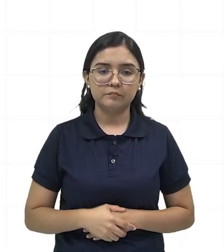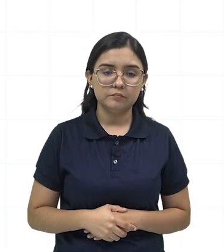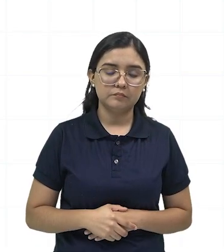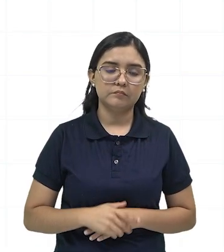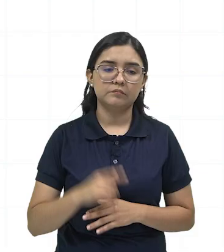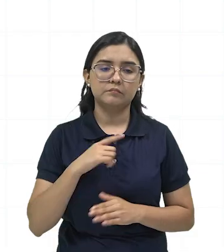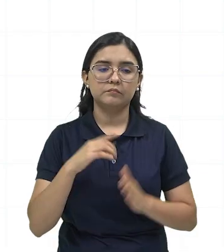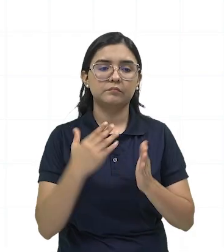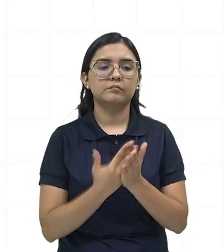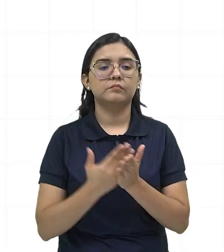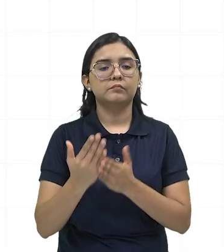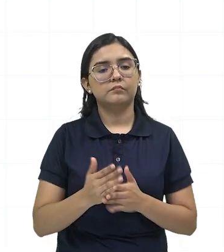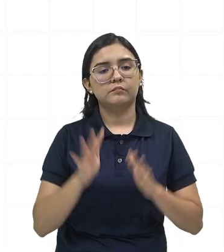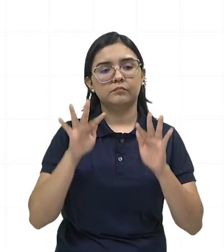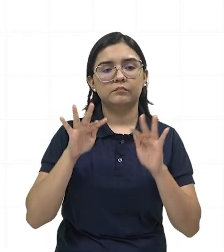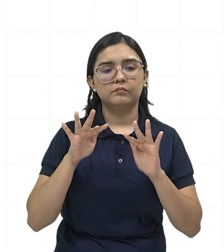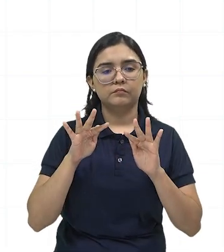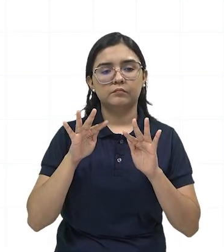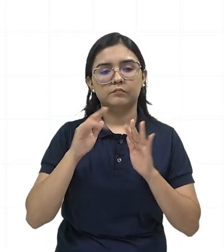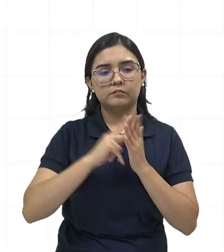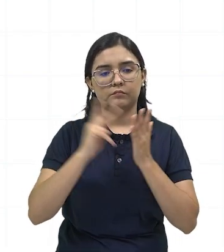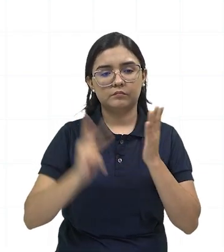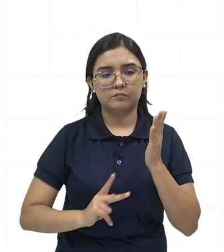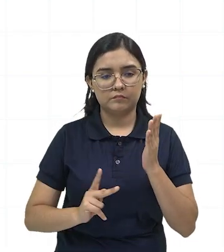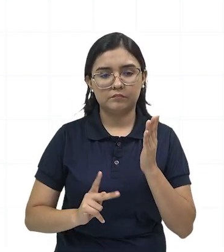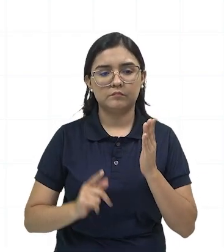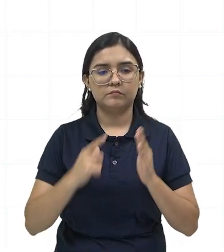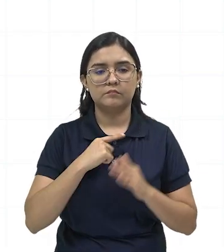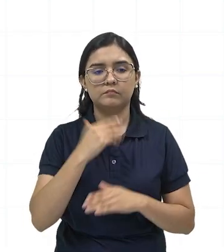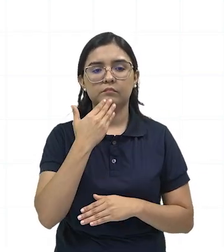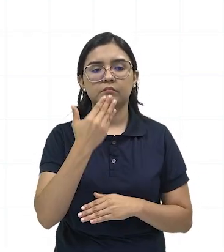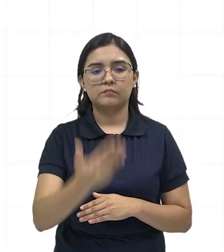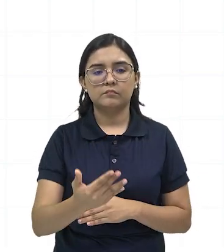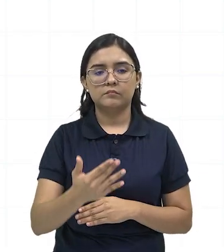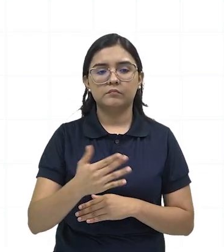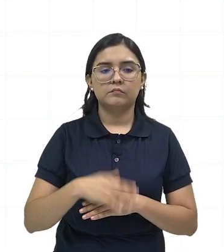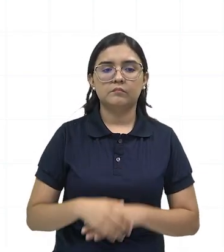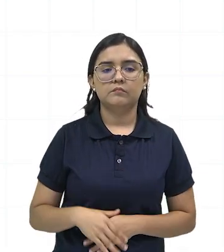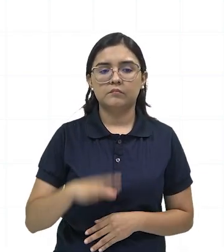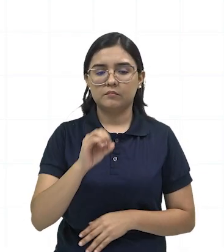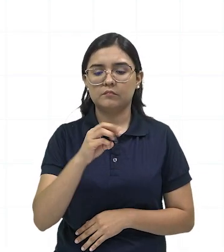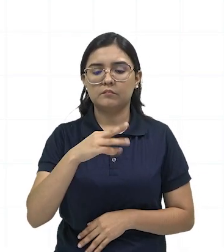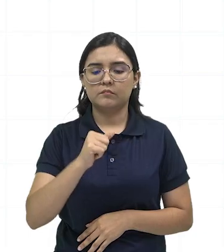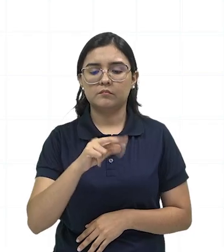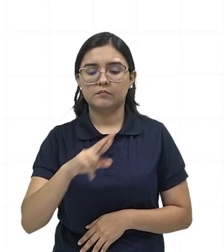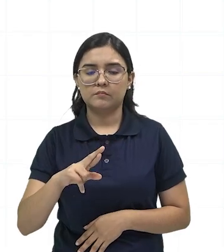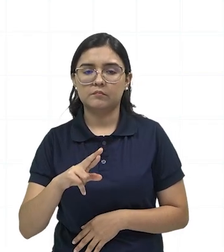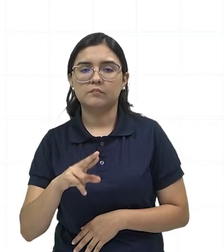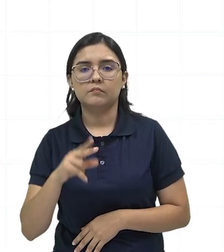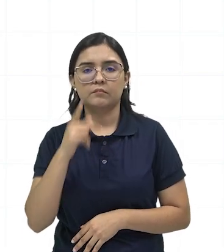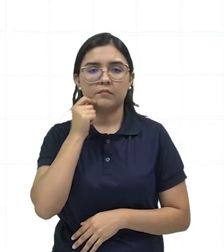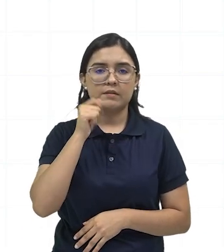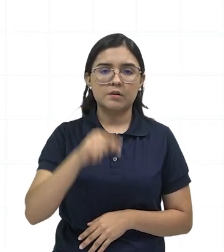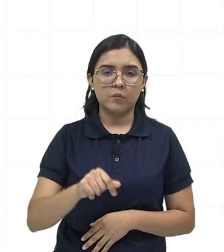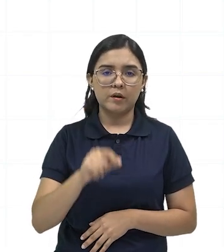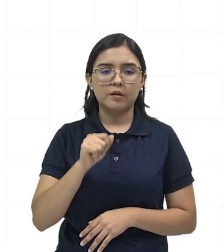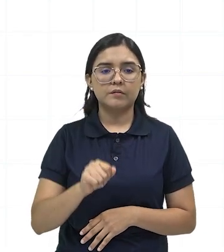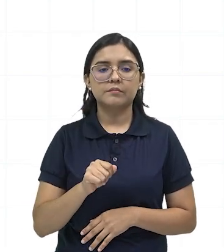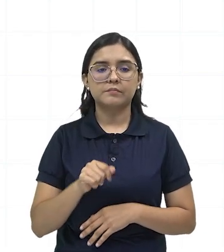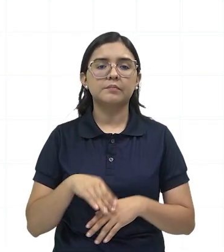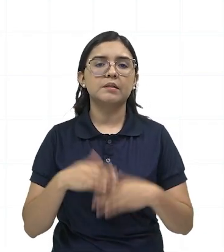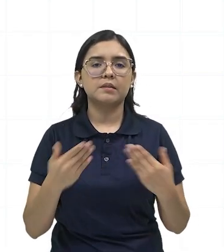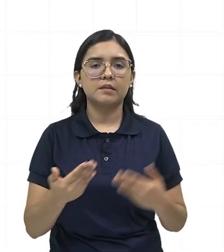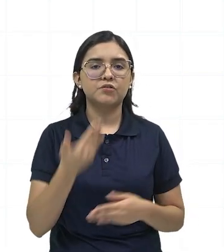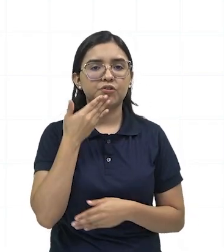início desse poema, quando ele faz uma espécie de invocação. Ó mar salgado. Observe que ele invoca o